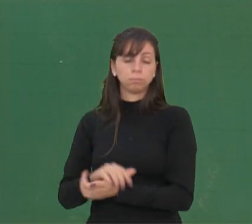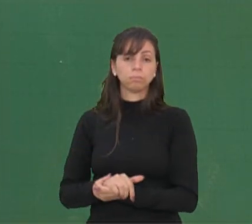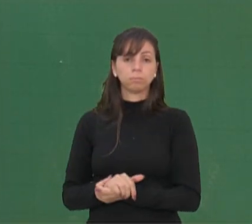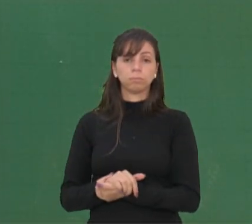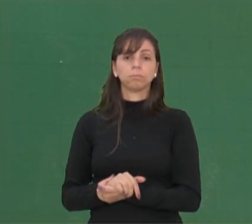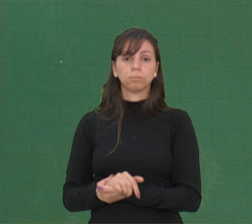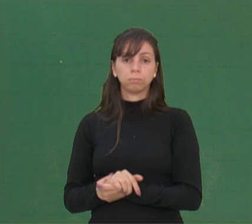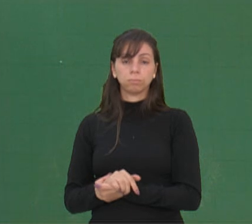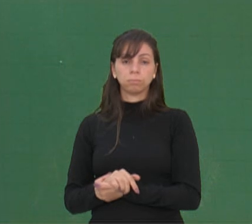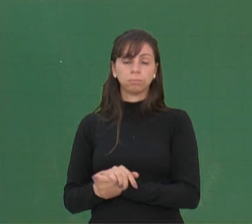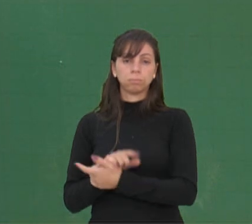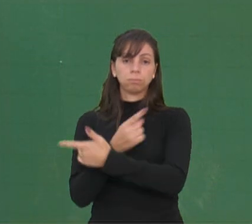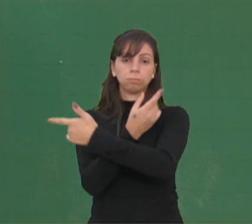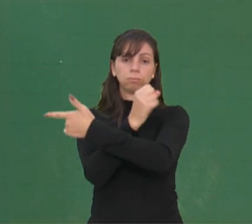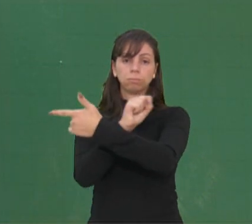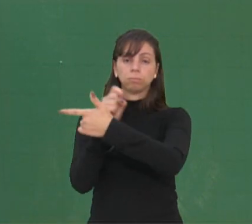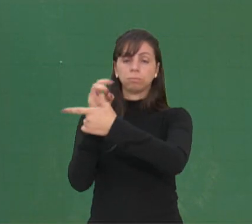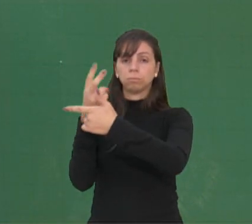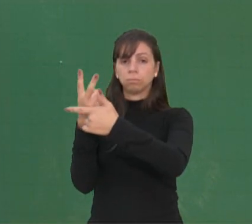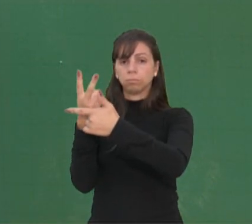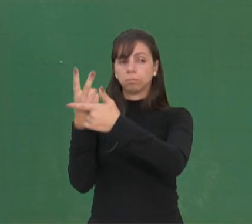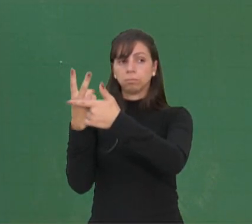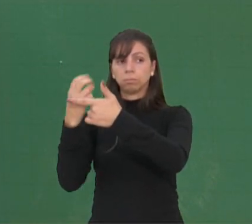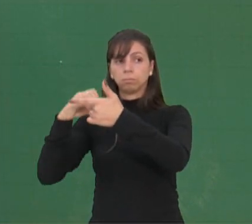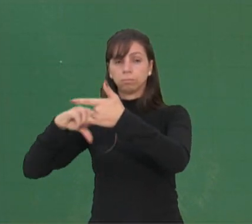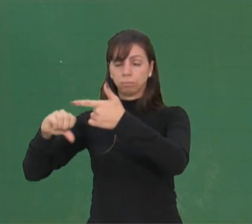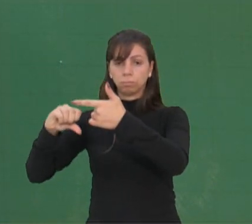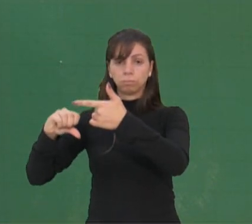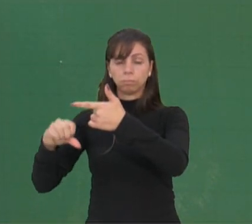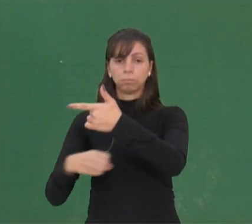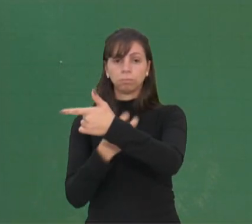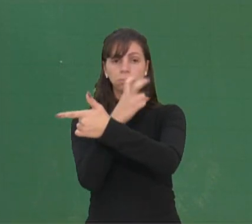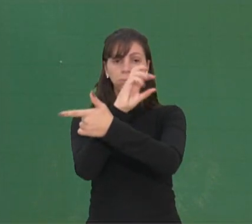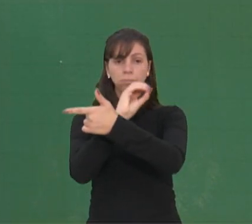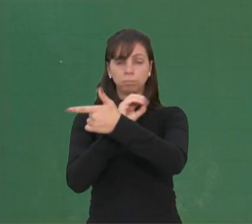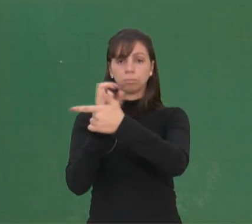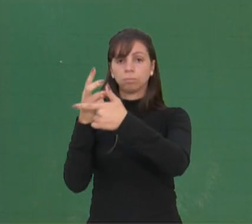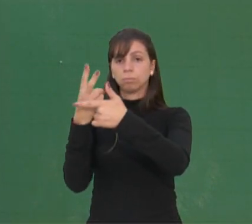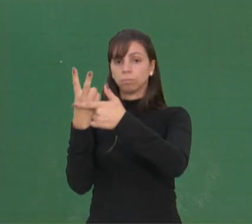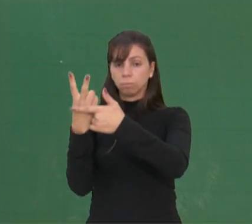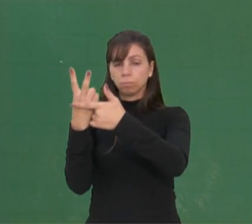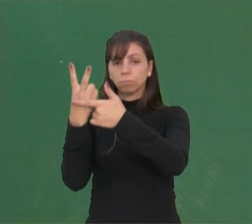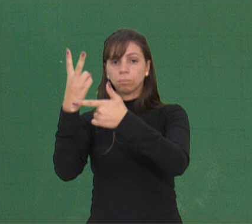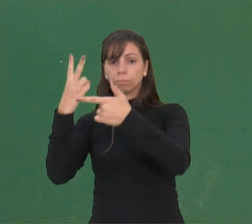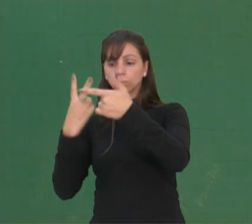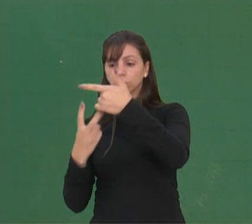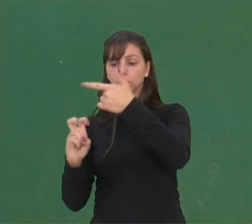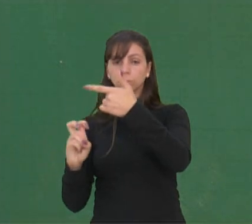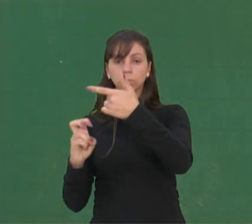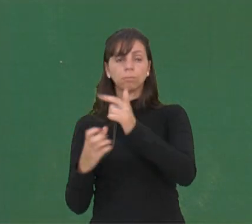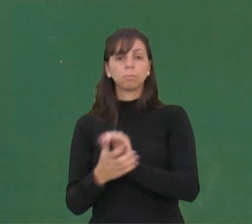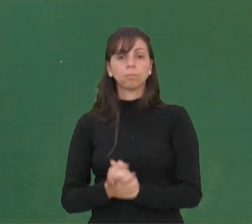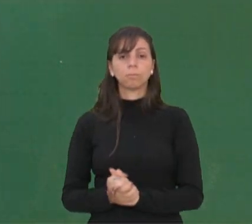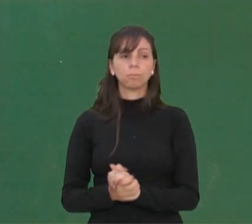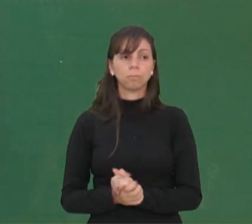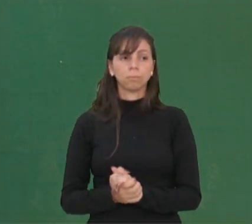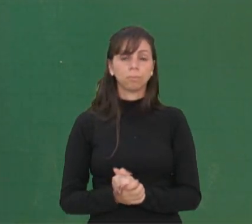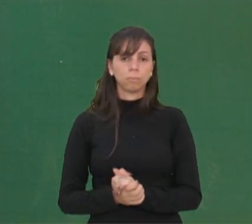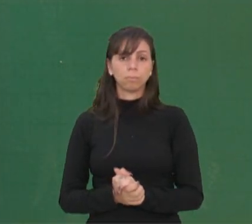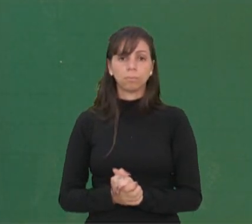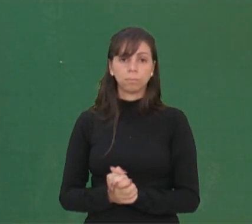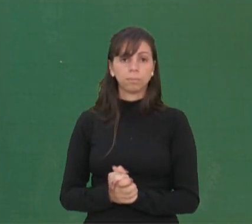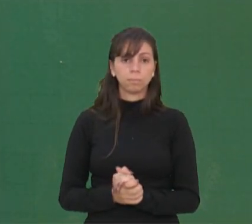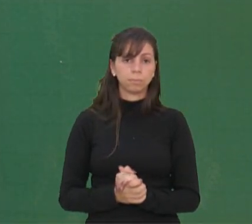18 por 2 dá 9 e 50 por 2, 25. Então, 9,25 avos é a